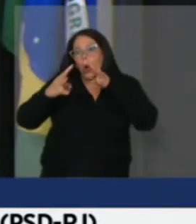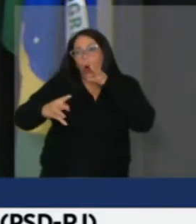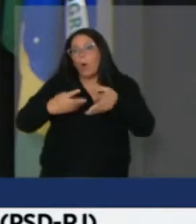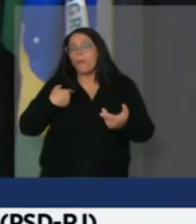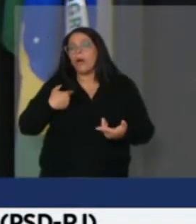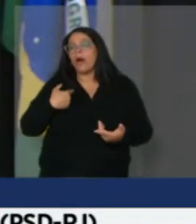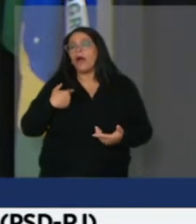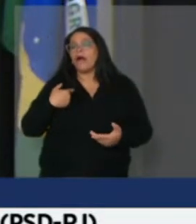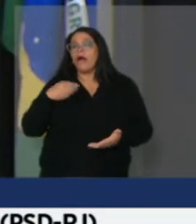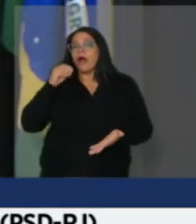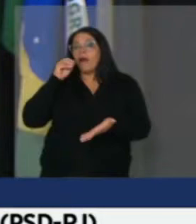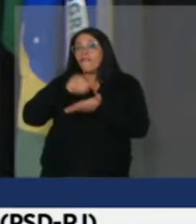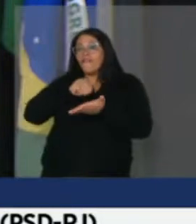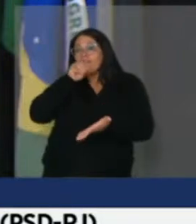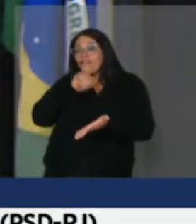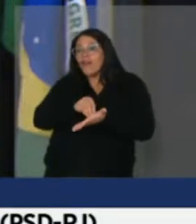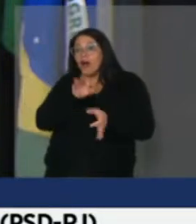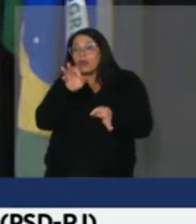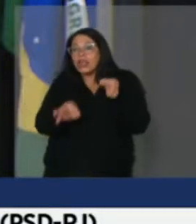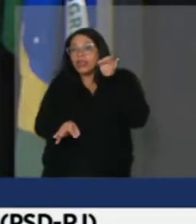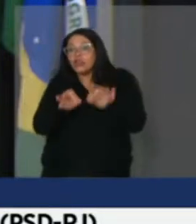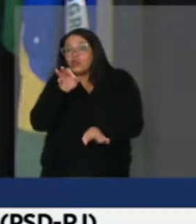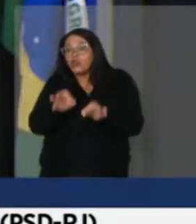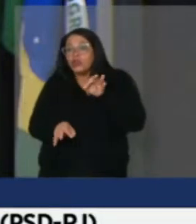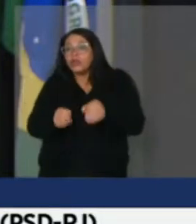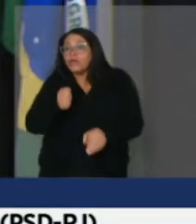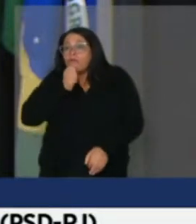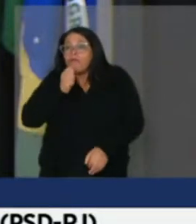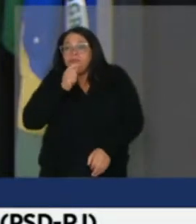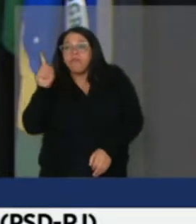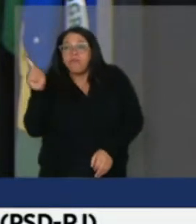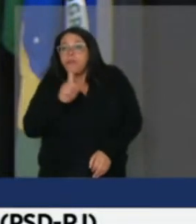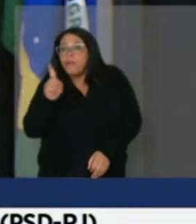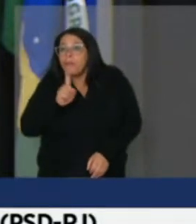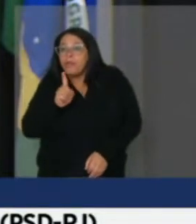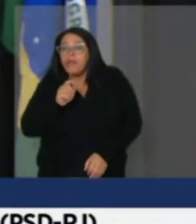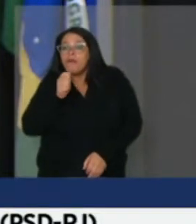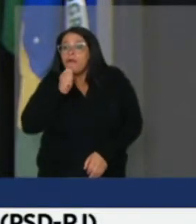não foi julgada. Eu não fui julgada.